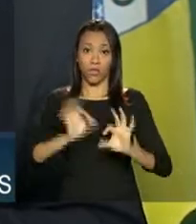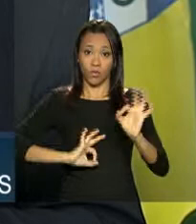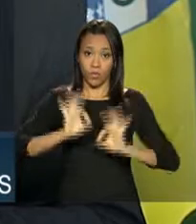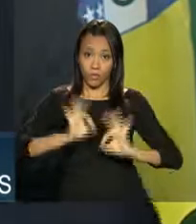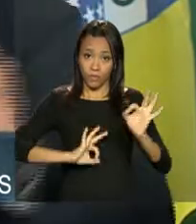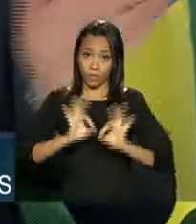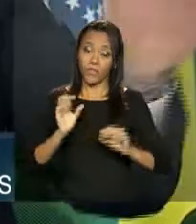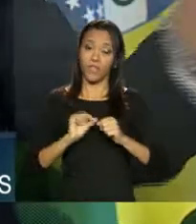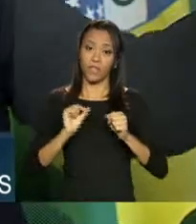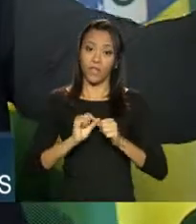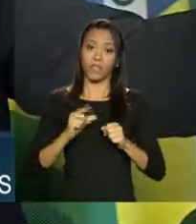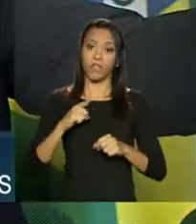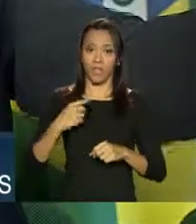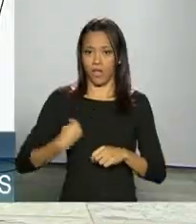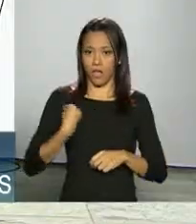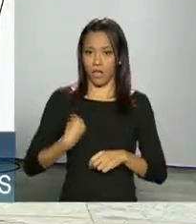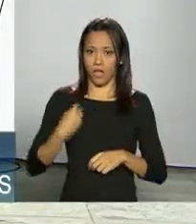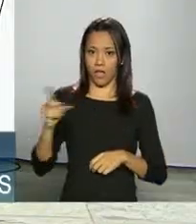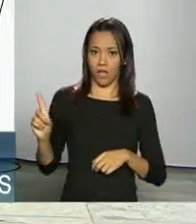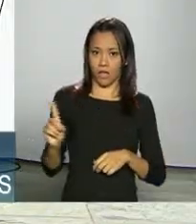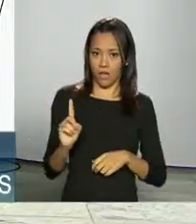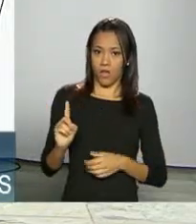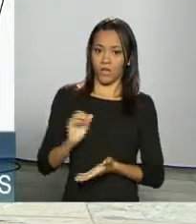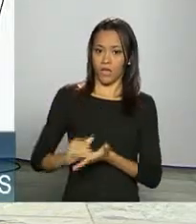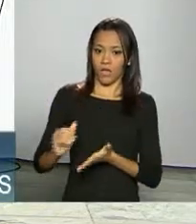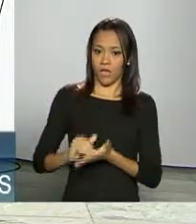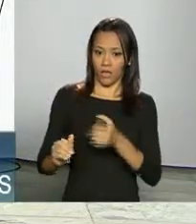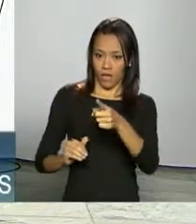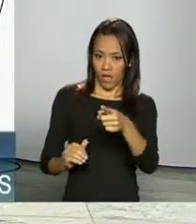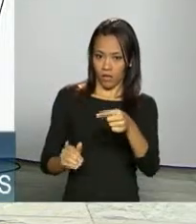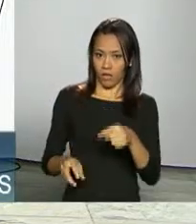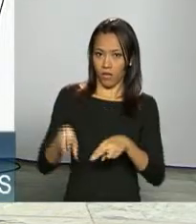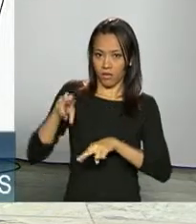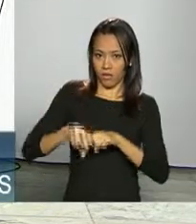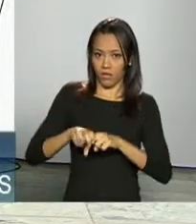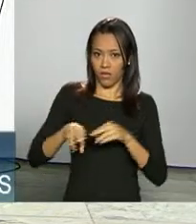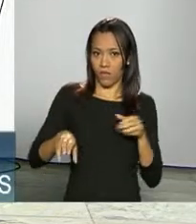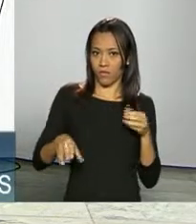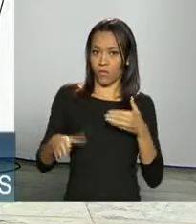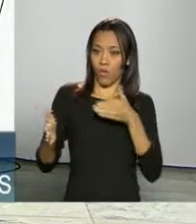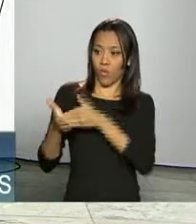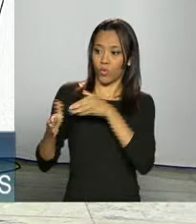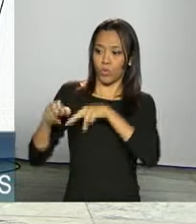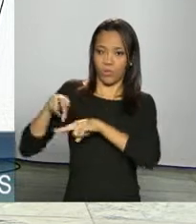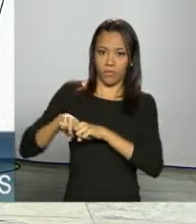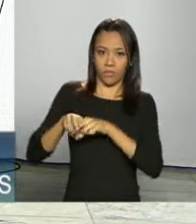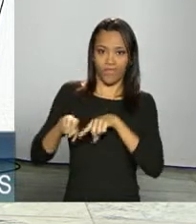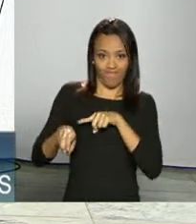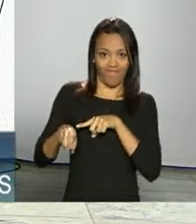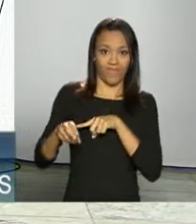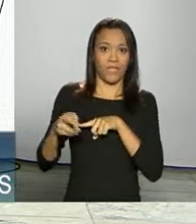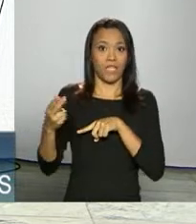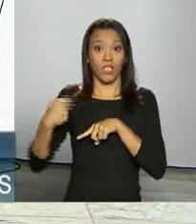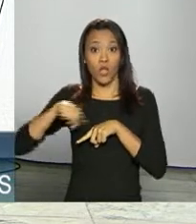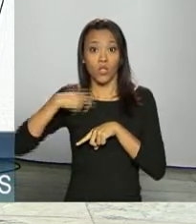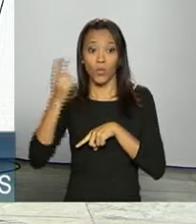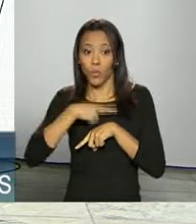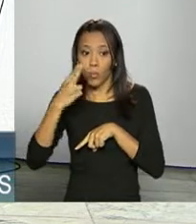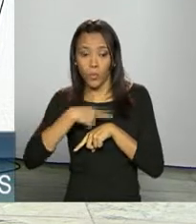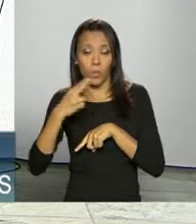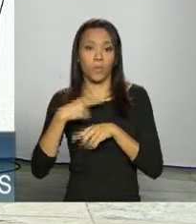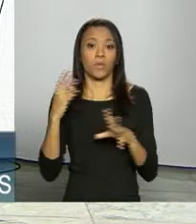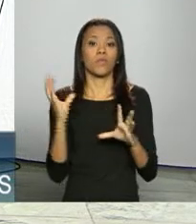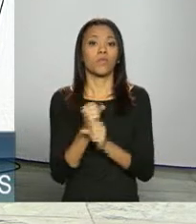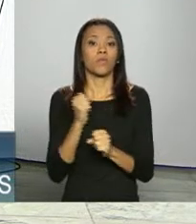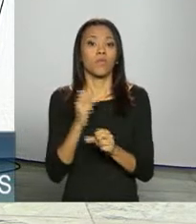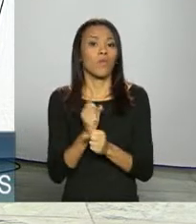Maurício Muniz que está aqui lá na na esquerda no final esquerda para que a gente possa acelerar orçar